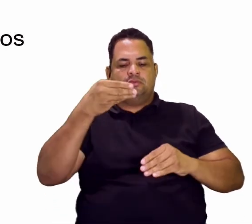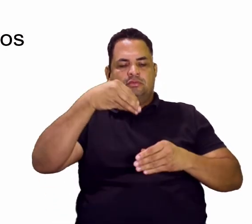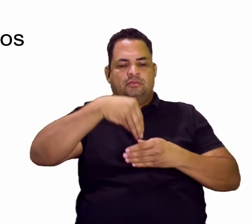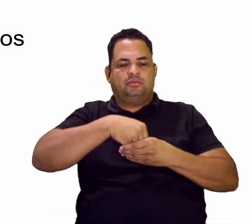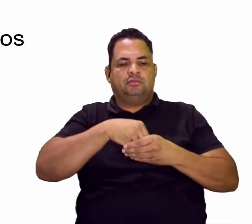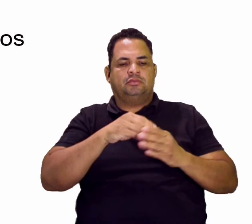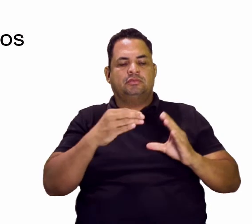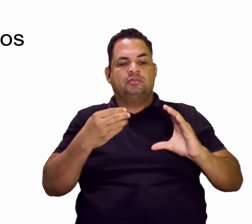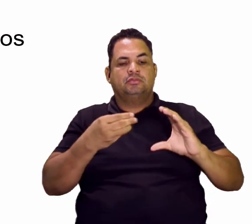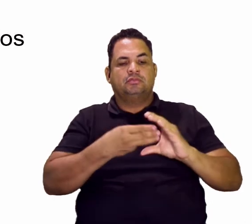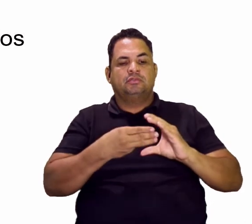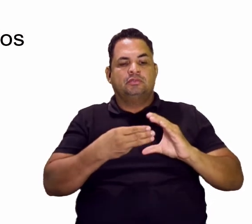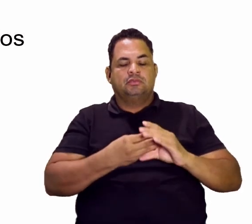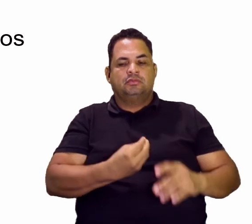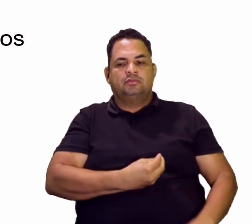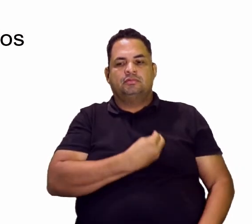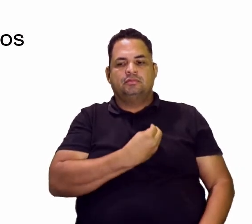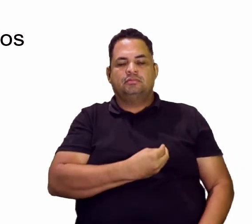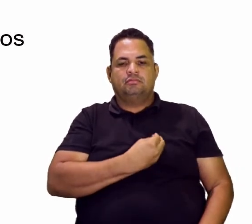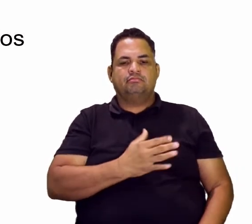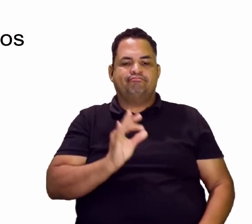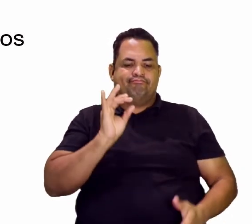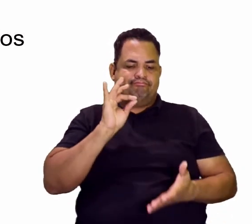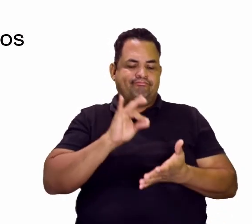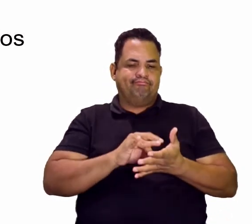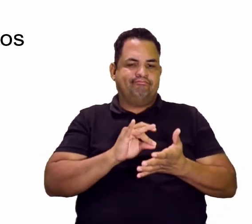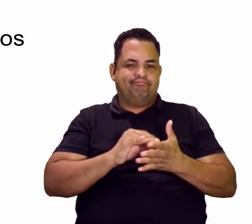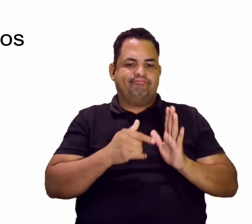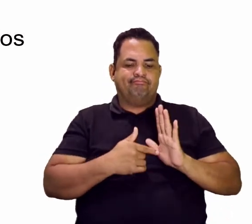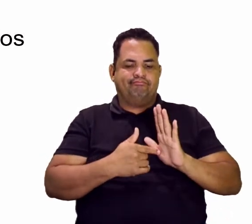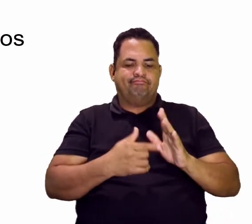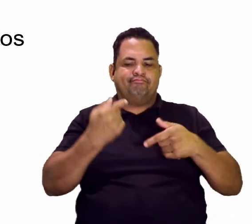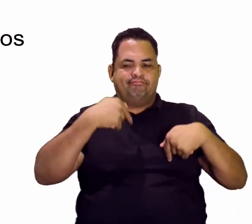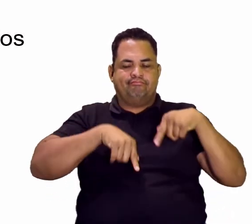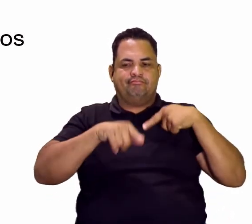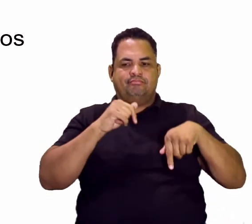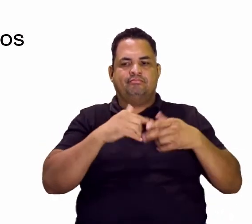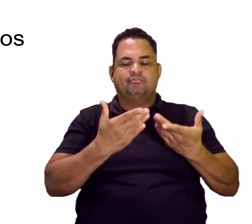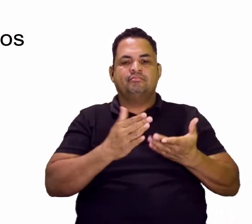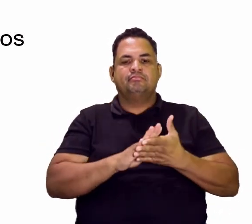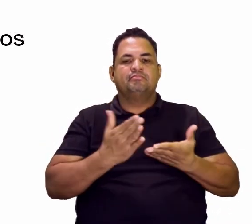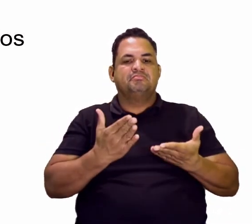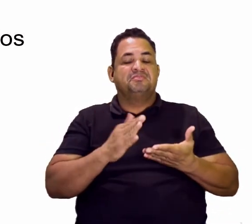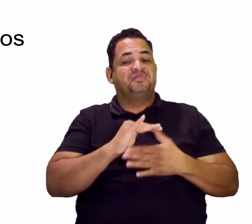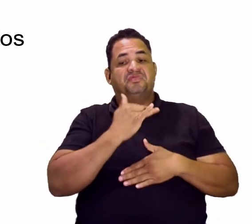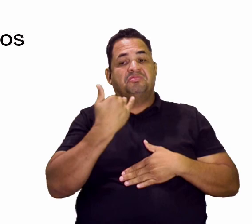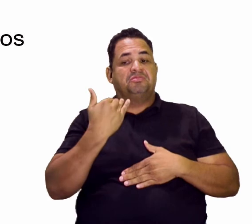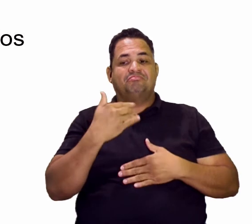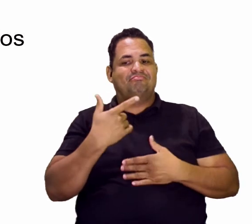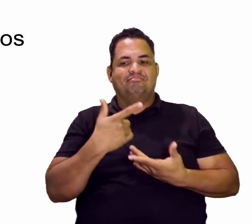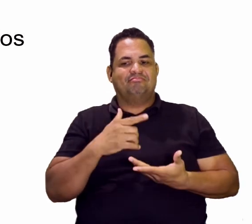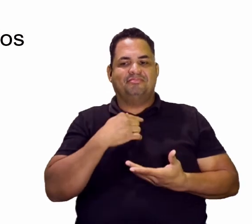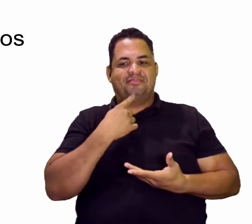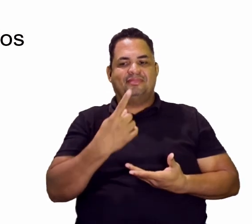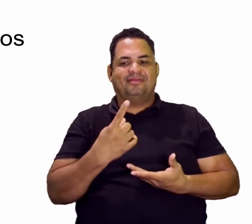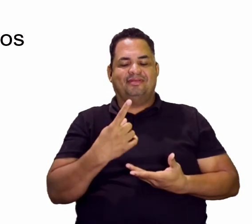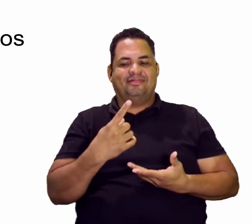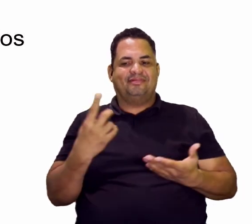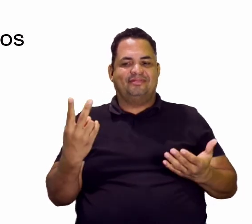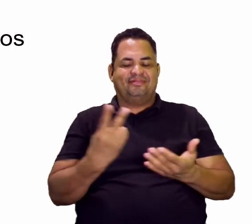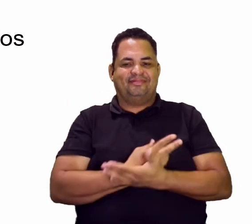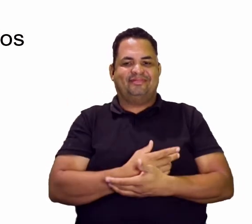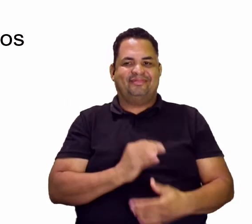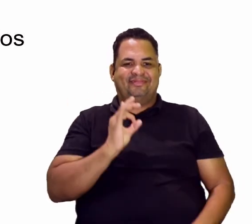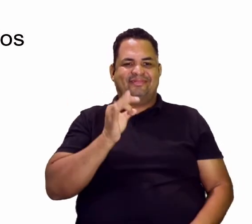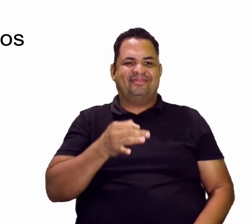células vivas. Claro, né? Para poder apresentar o metabolismo, se for um organismo morto, não tem mais o que fazer,